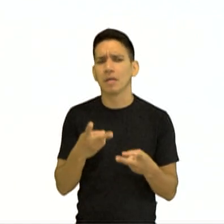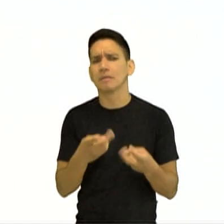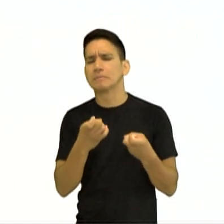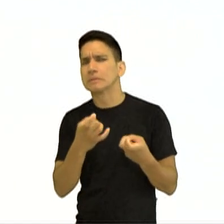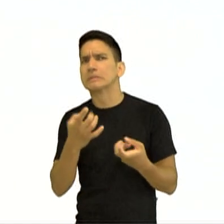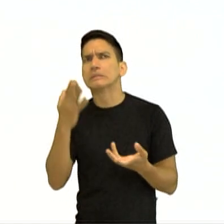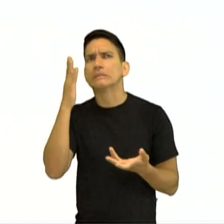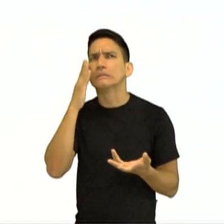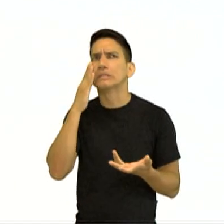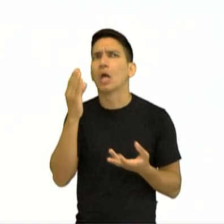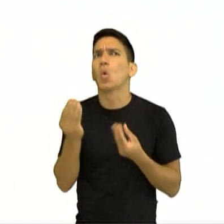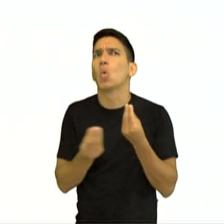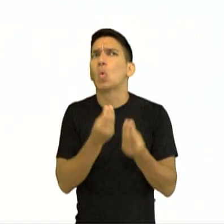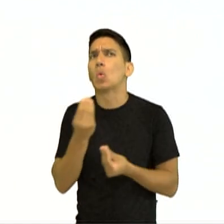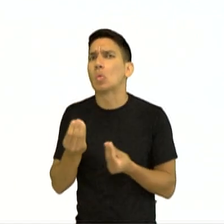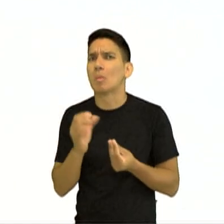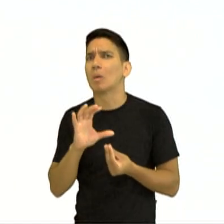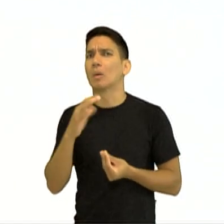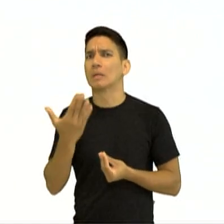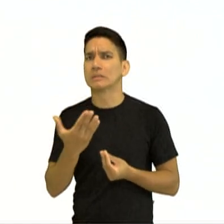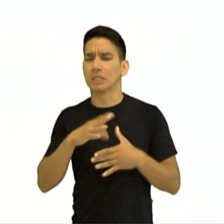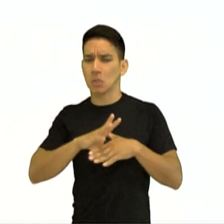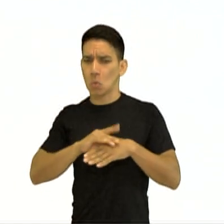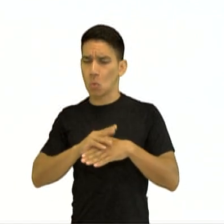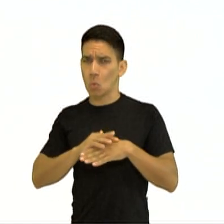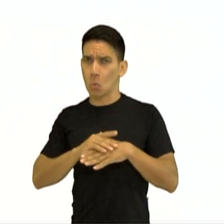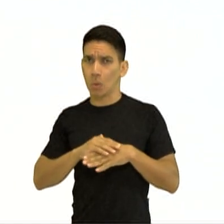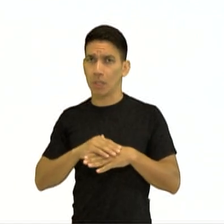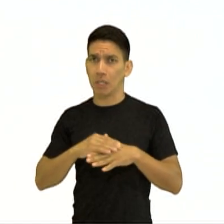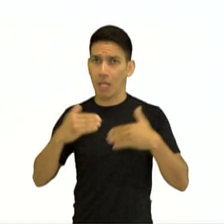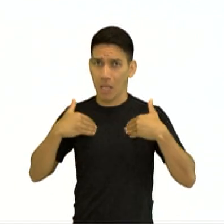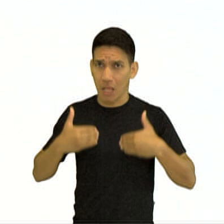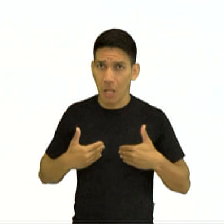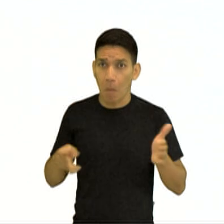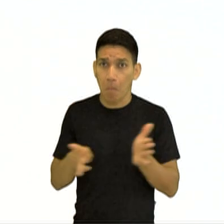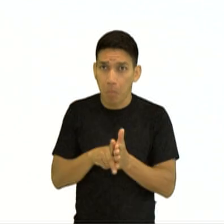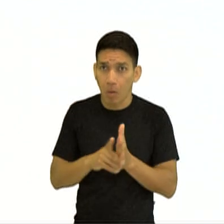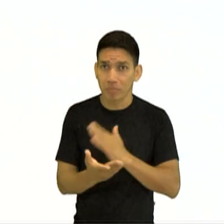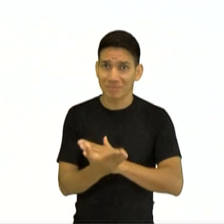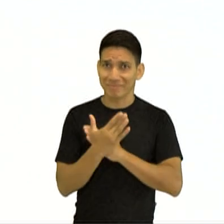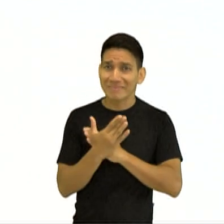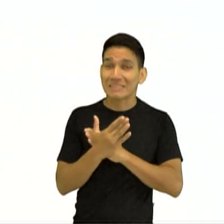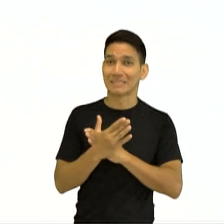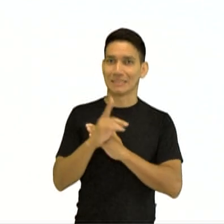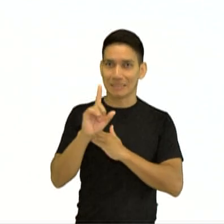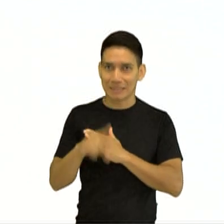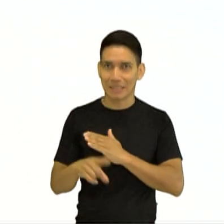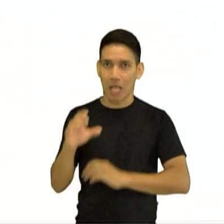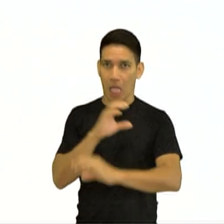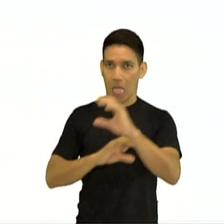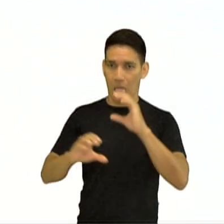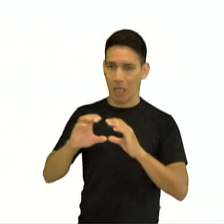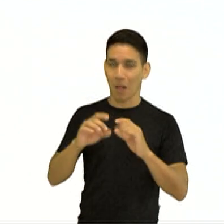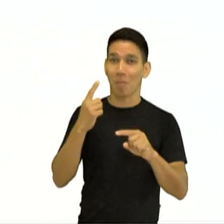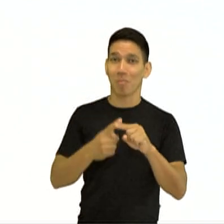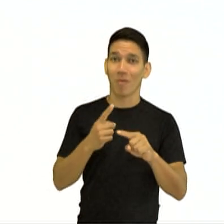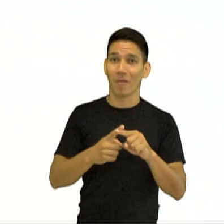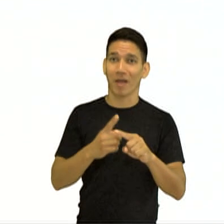uma doença bem importante relacionada ao metabolismo dos carboidratos, que é a chamada